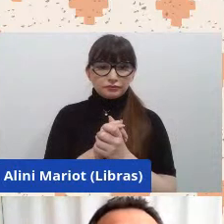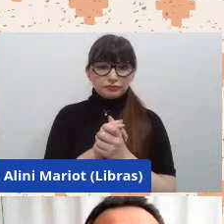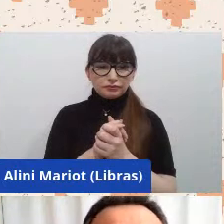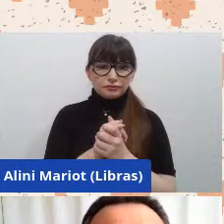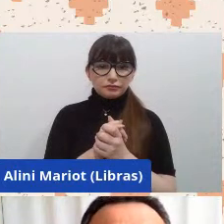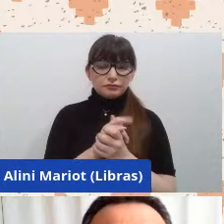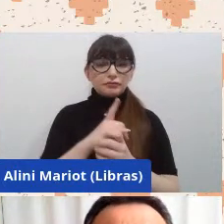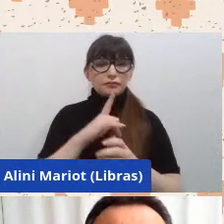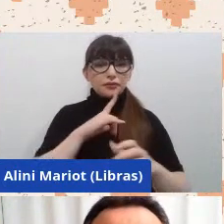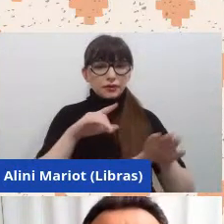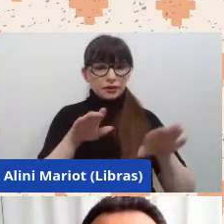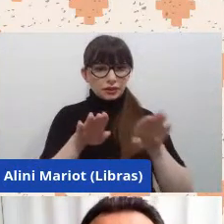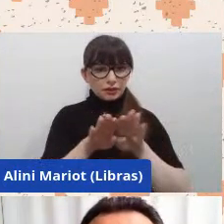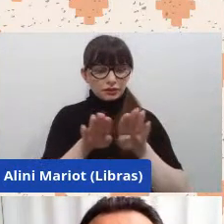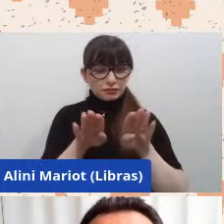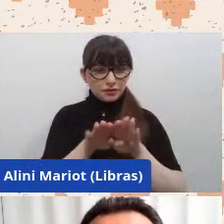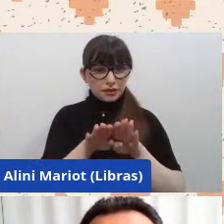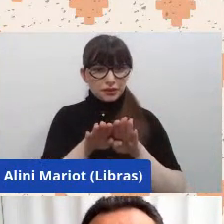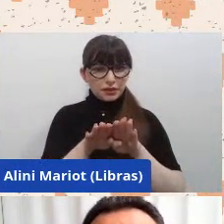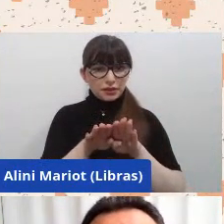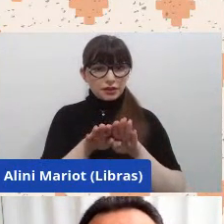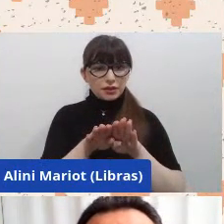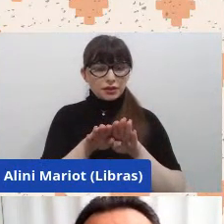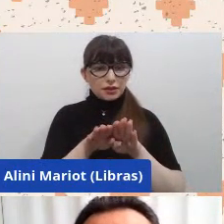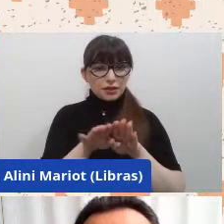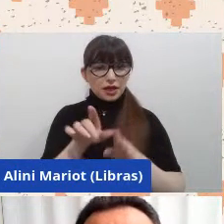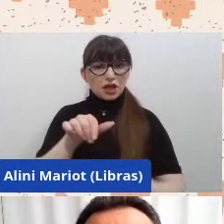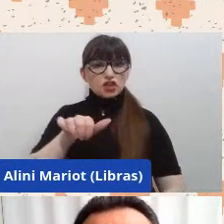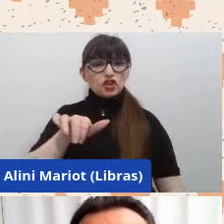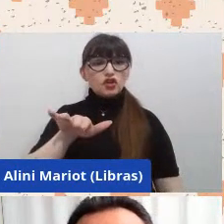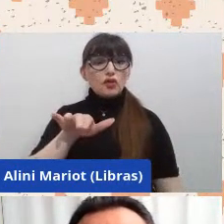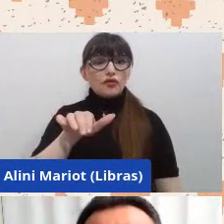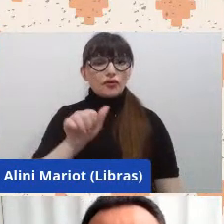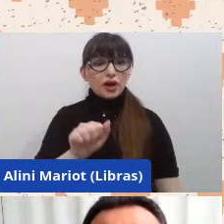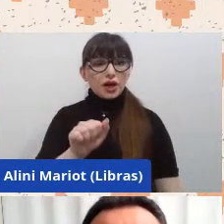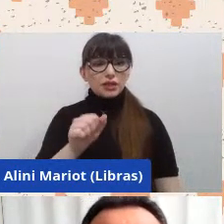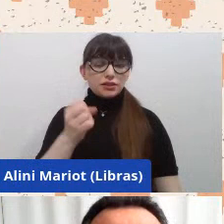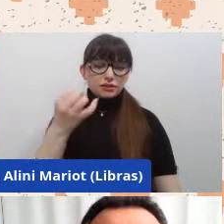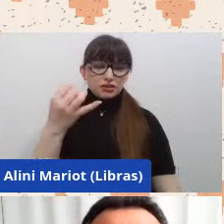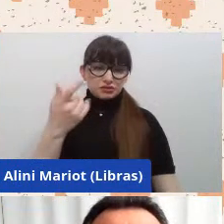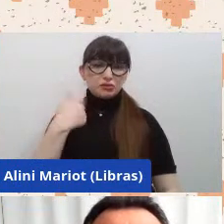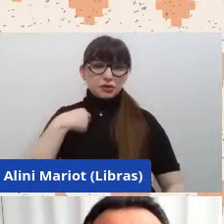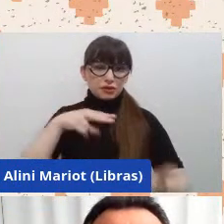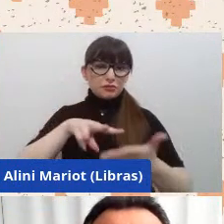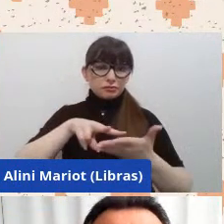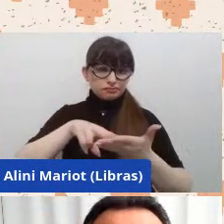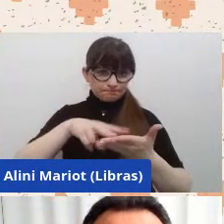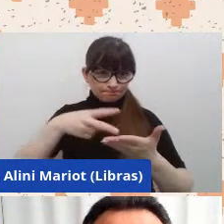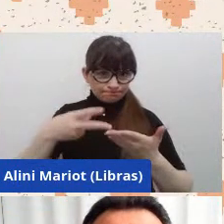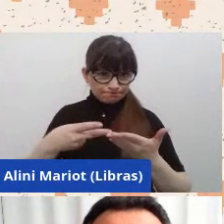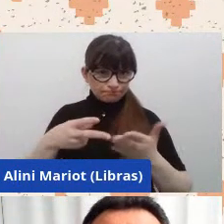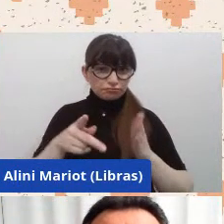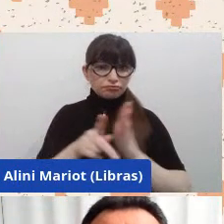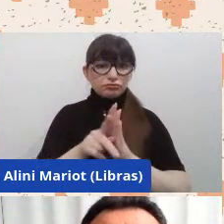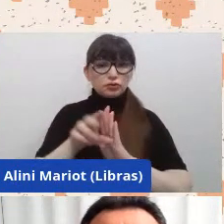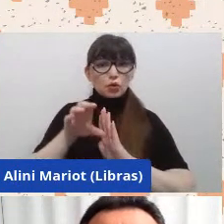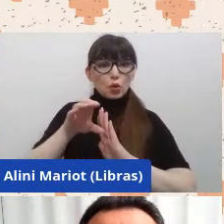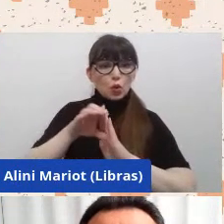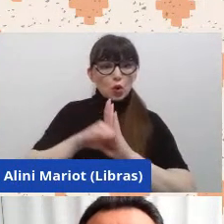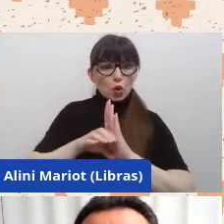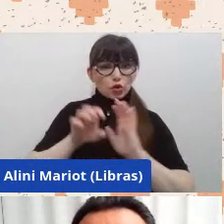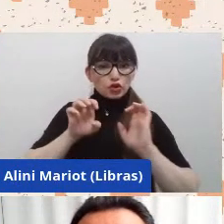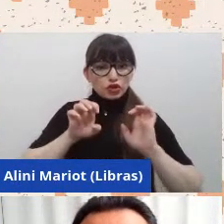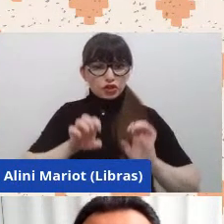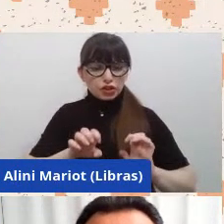Temos também aqui, a Geovana mencionou que nós traduzimos o Código de Ética da AERA, Associação